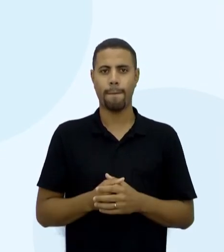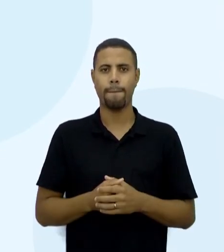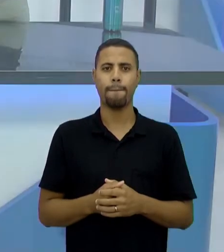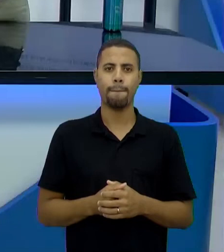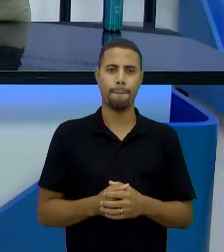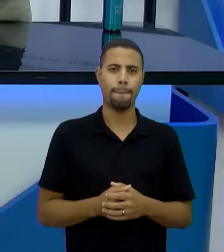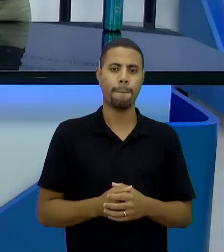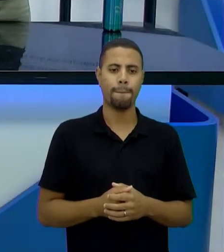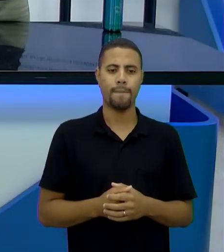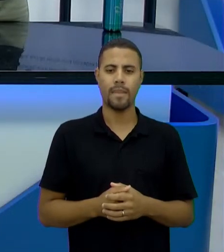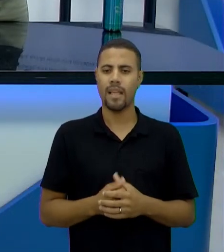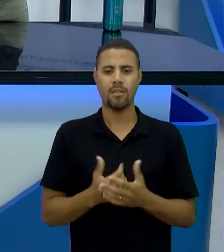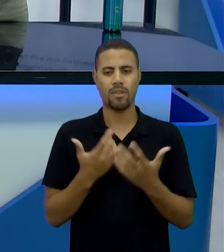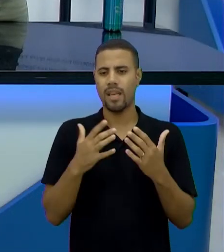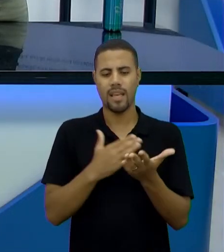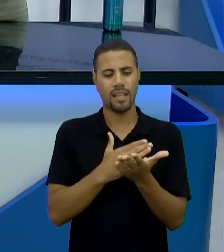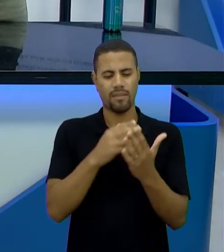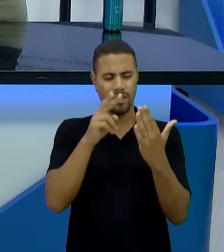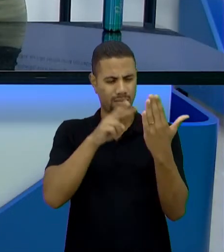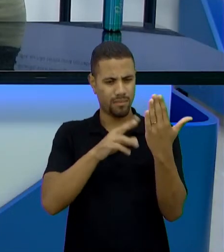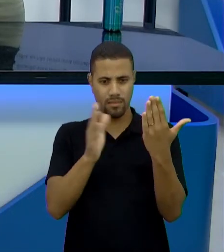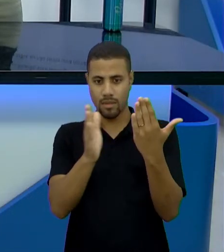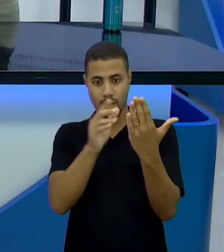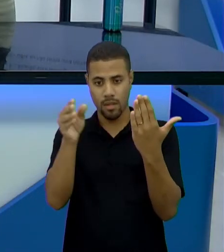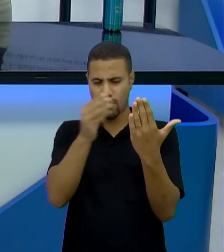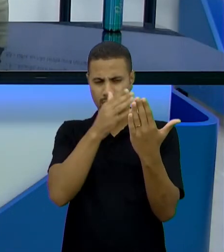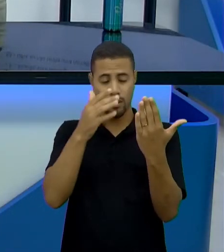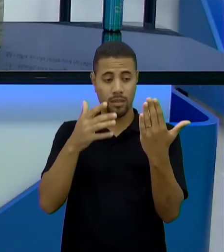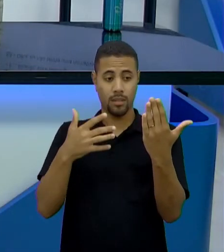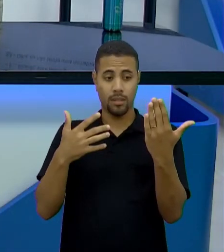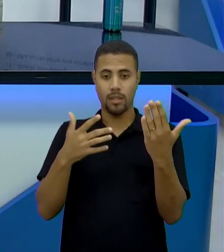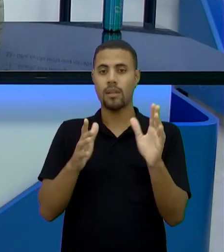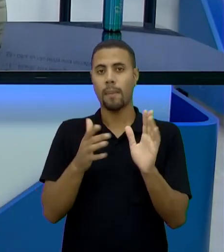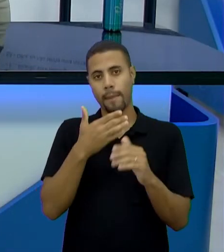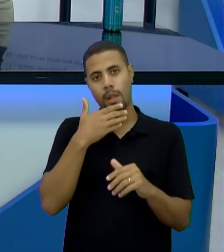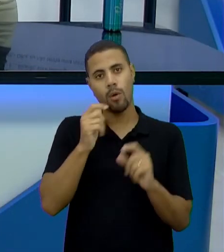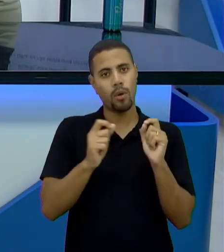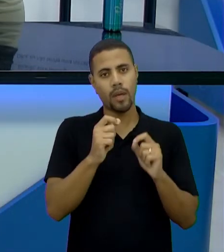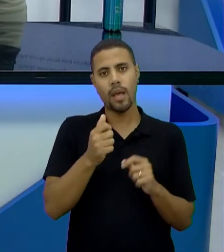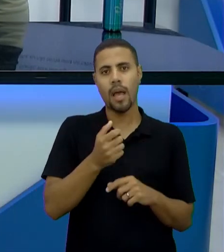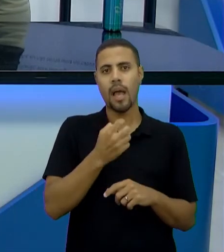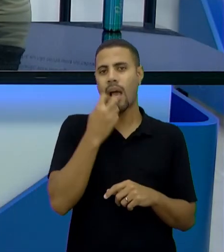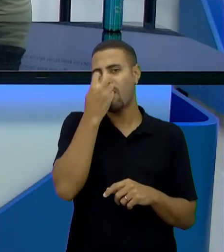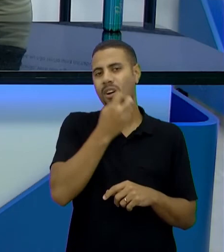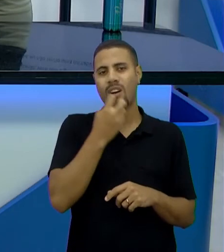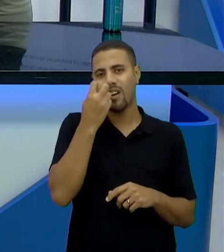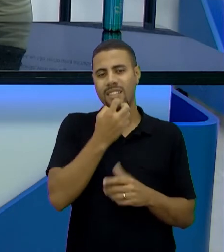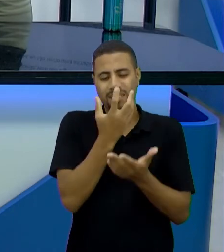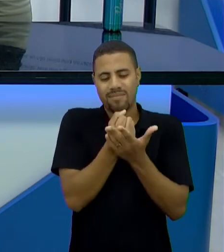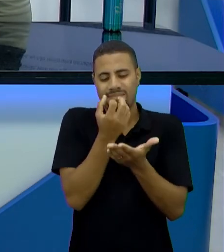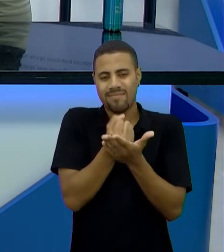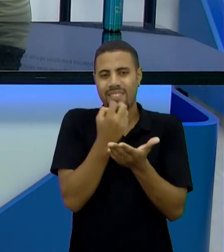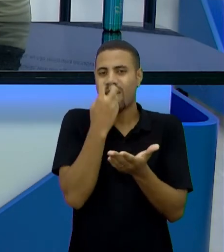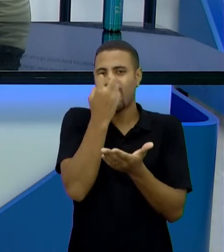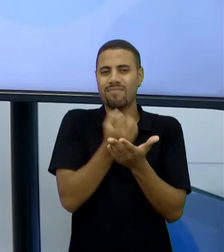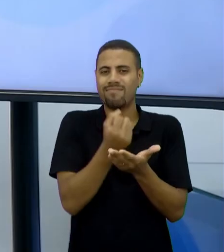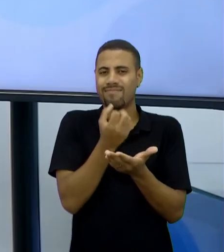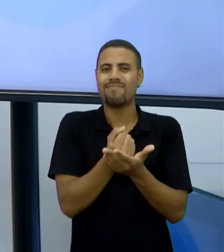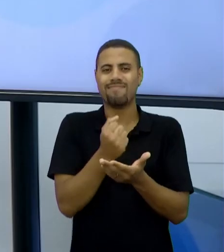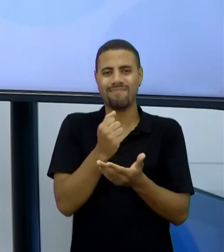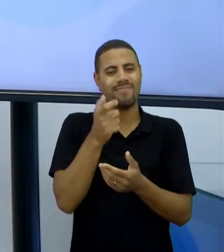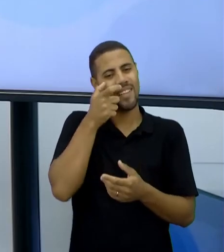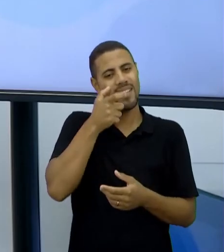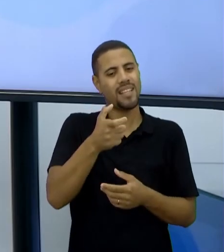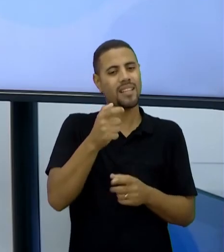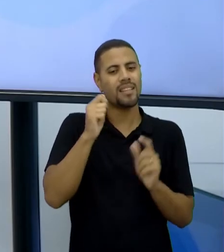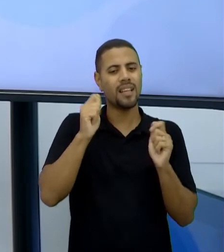Nem inicia, né, a leitura, e já com o áudio, no formato do podcast, como nós falamos, é interessante porque